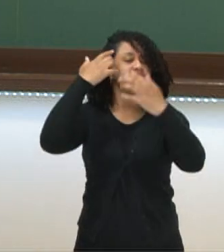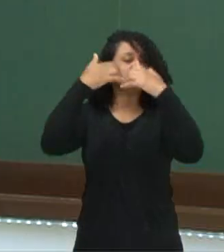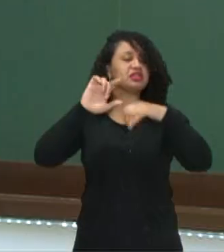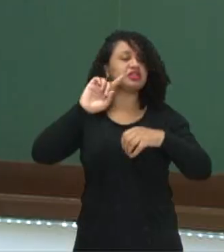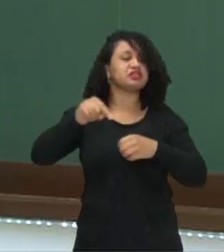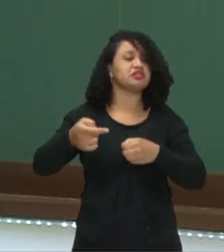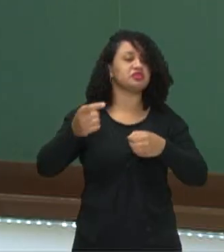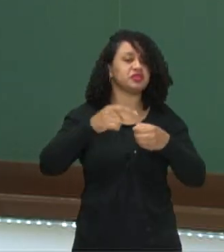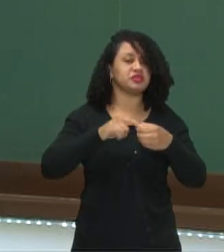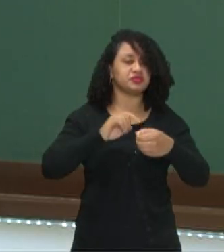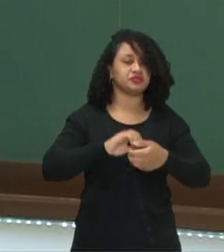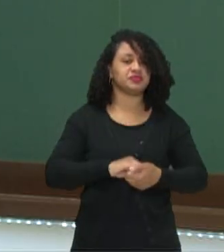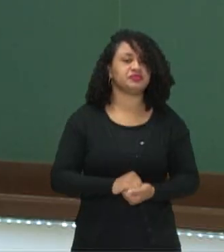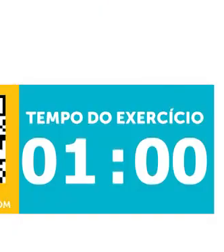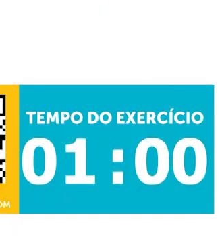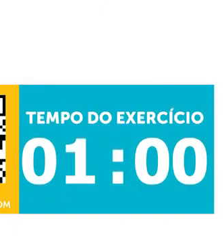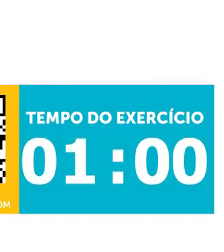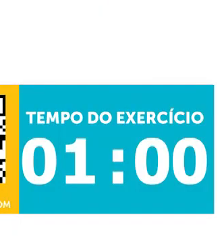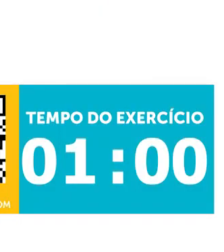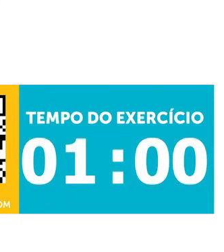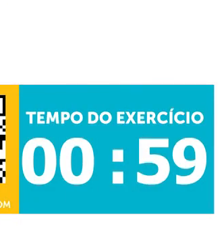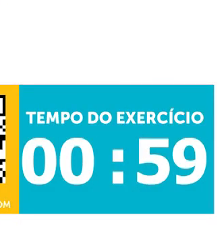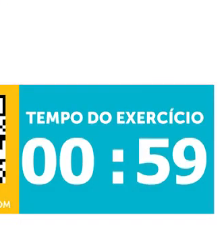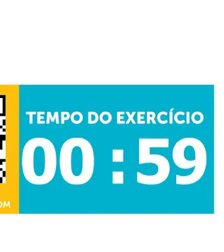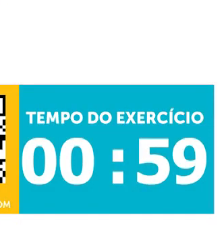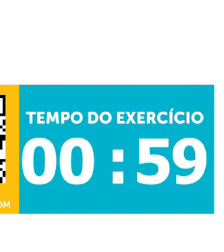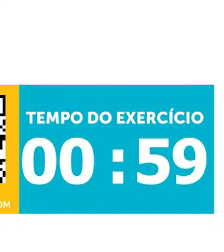pouco a gente responde essa questão.